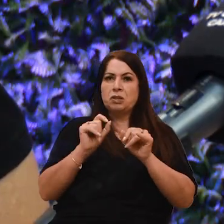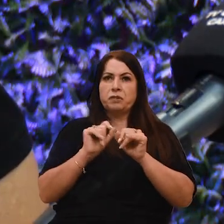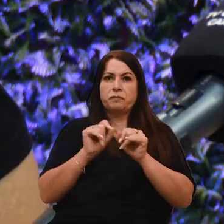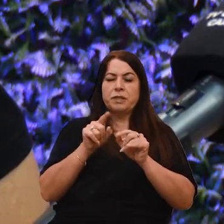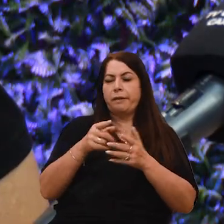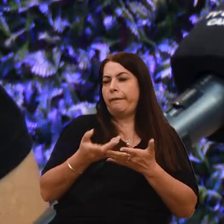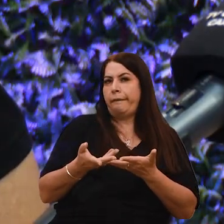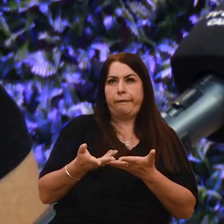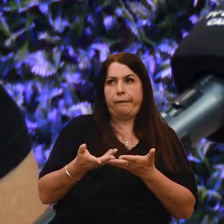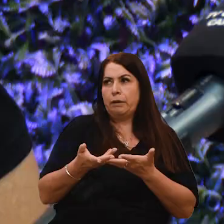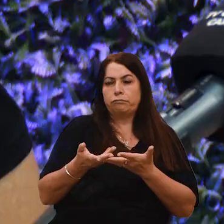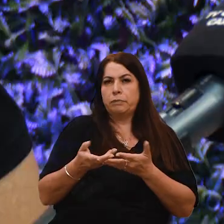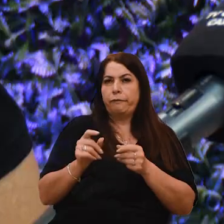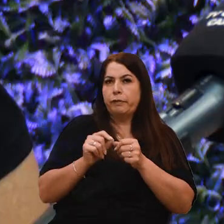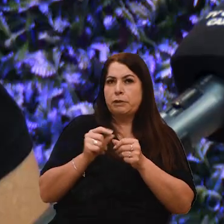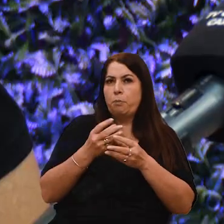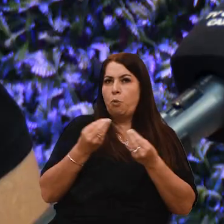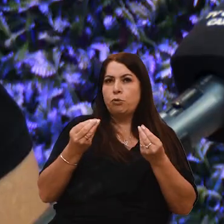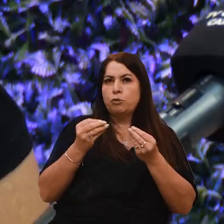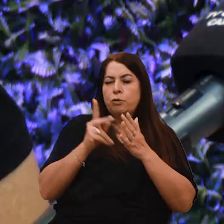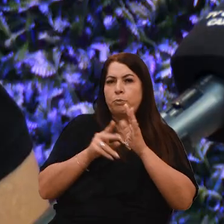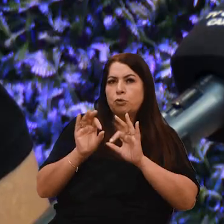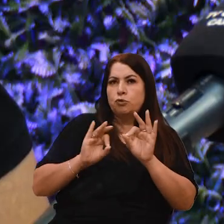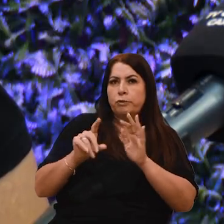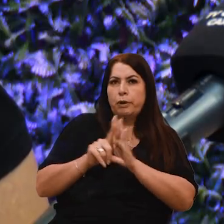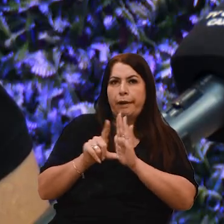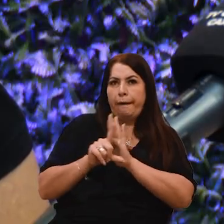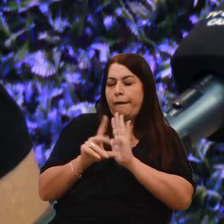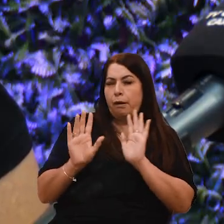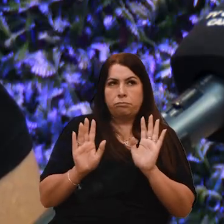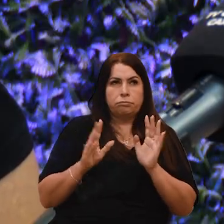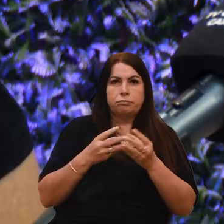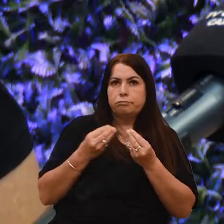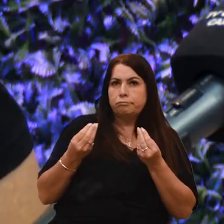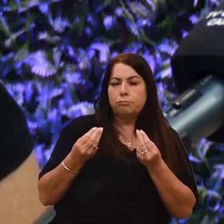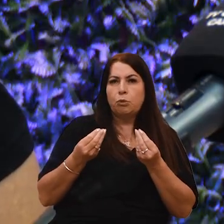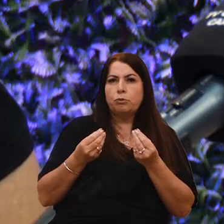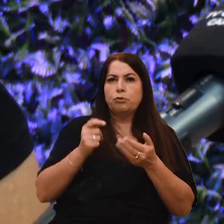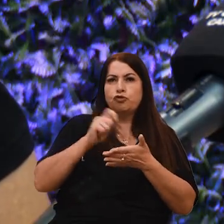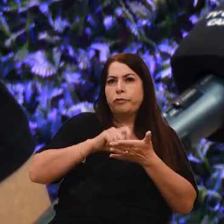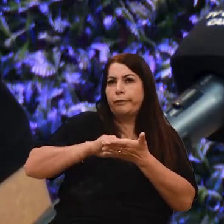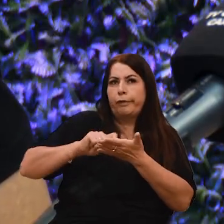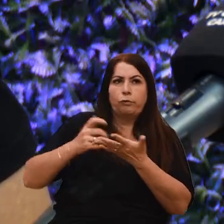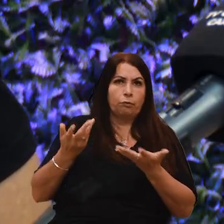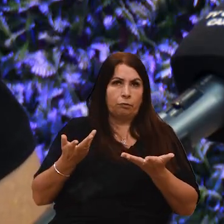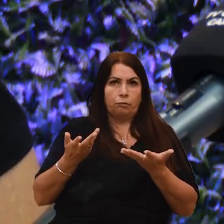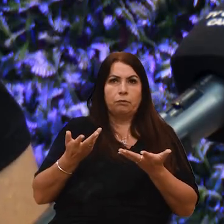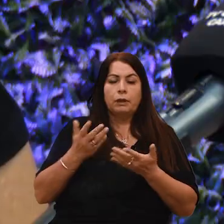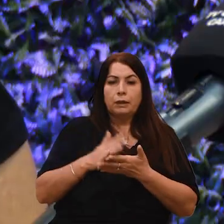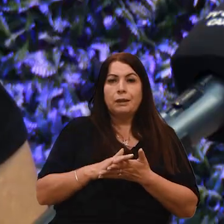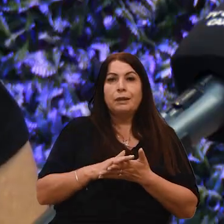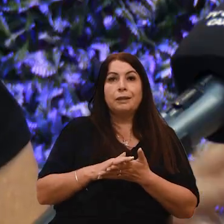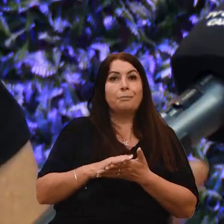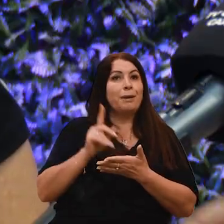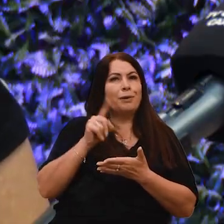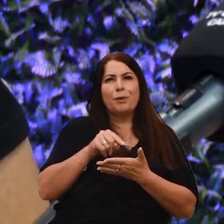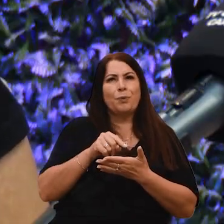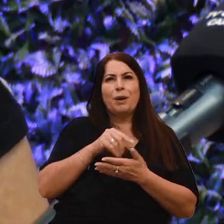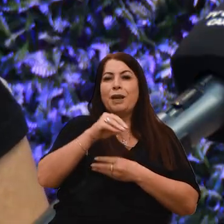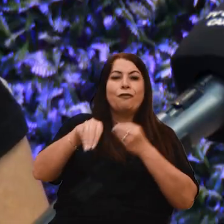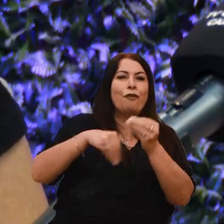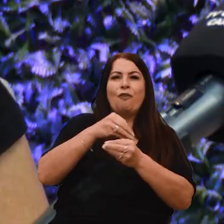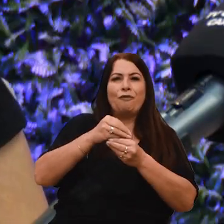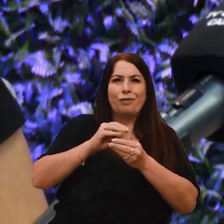ficar ali, fazer um monte de projeto de lei, um monte de indicações, né? Mas isso não é envolver